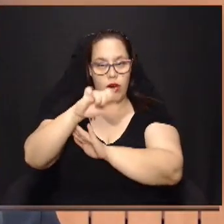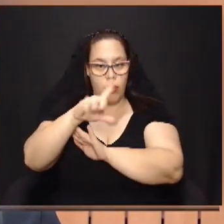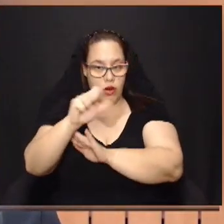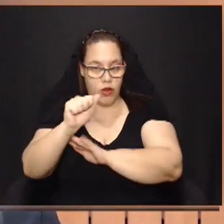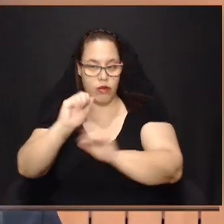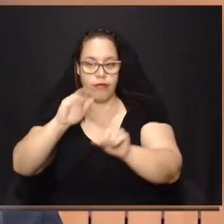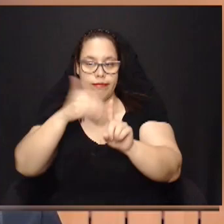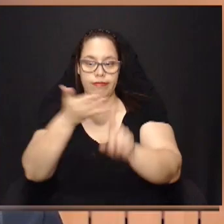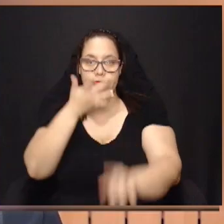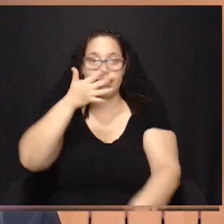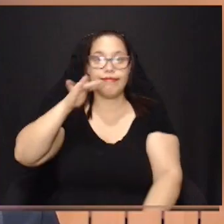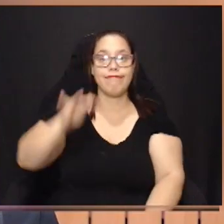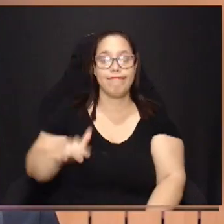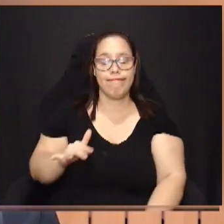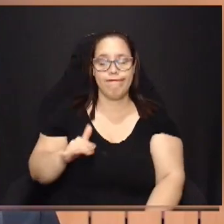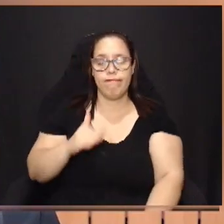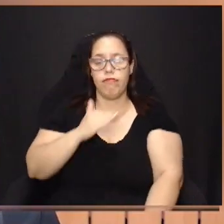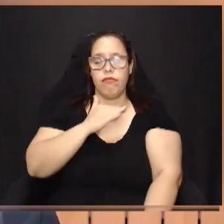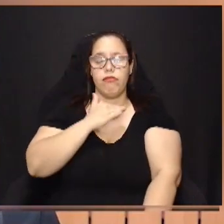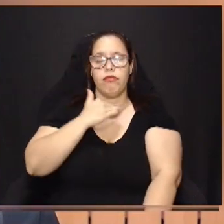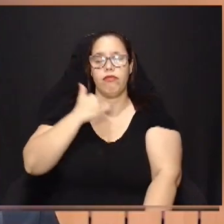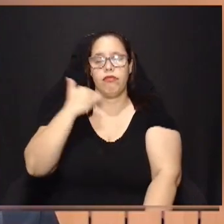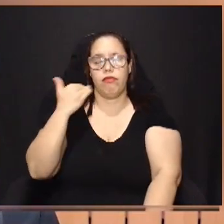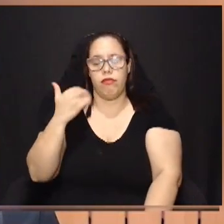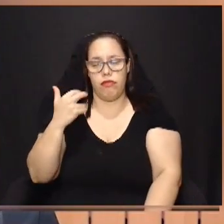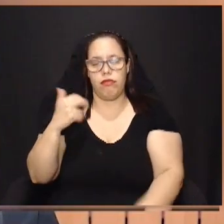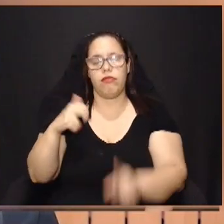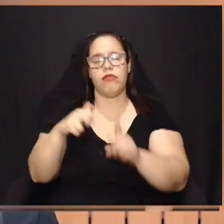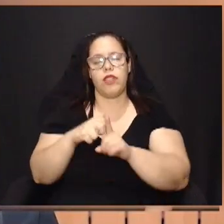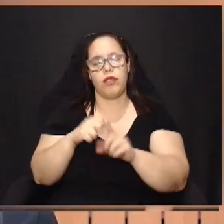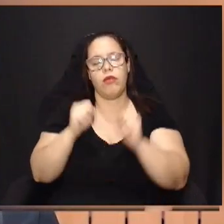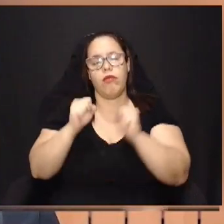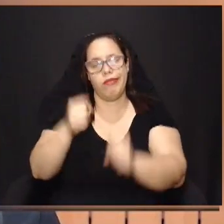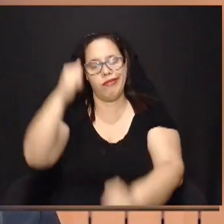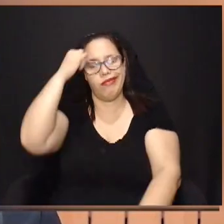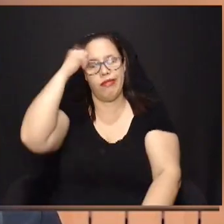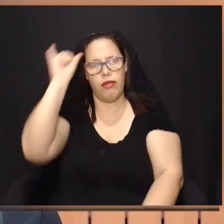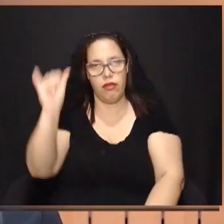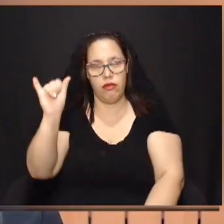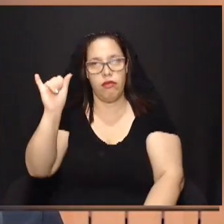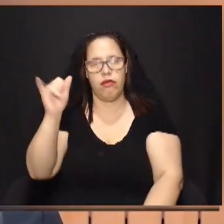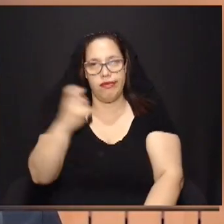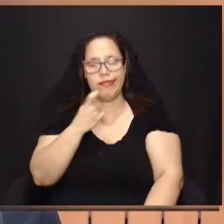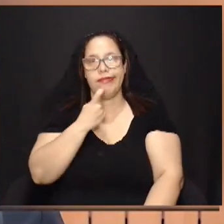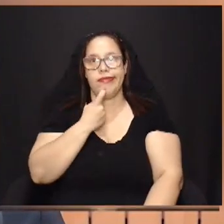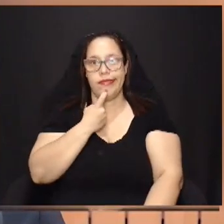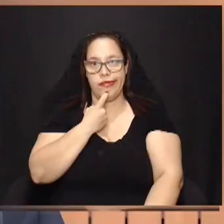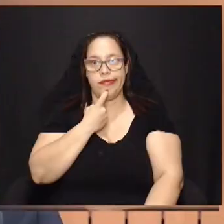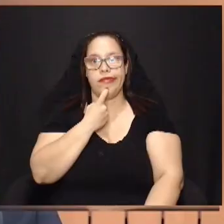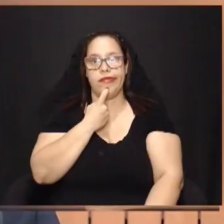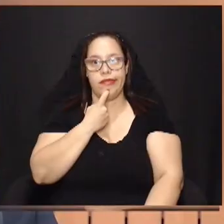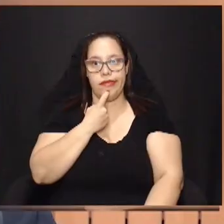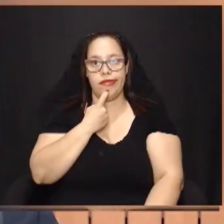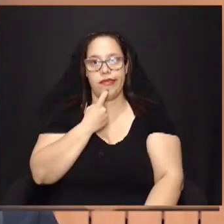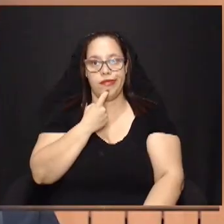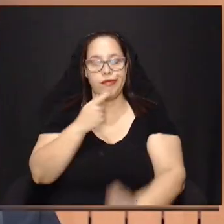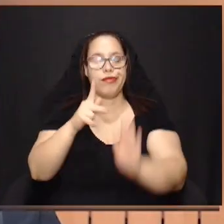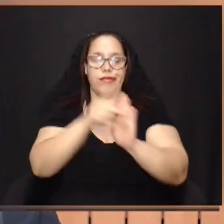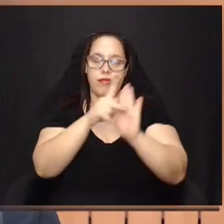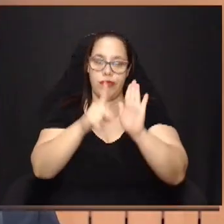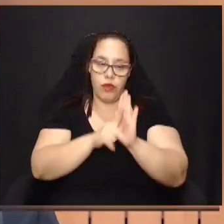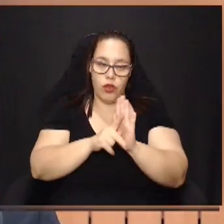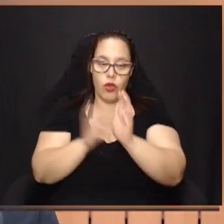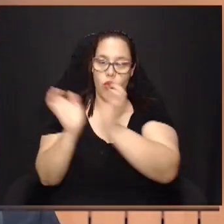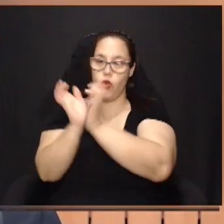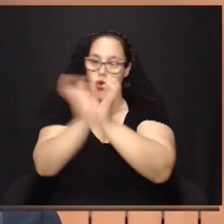criança que perdeu a vida em um acidente que poderia ter sido evitado em Campinas. O projeto abrange clubes